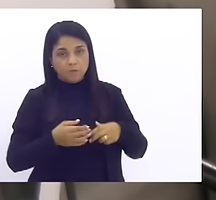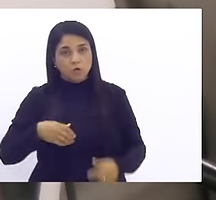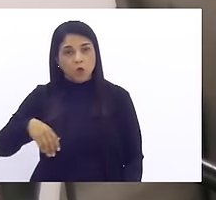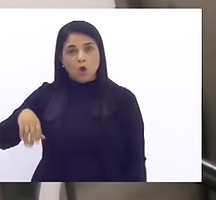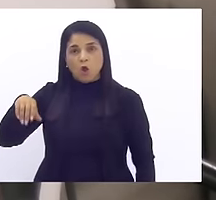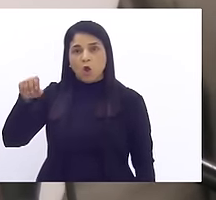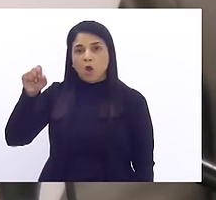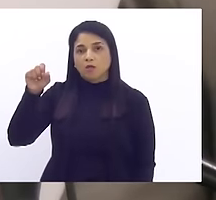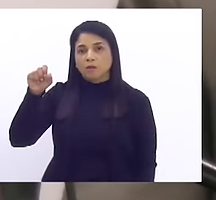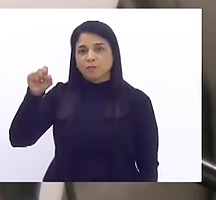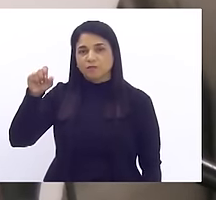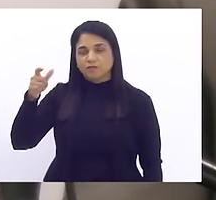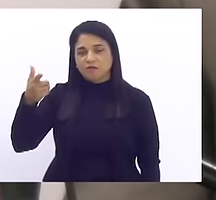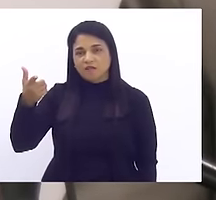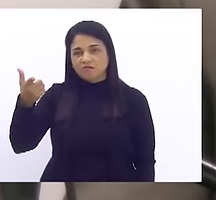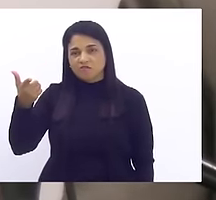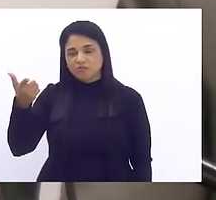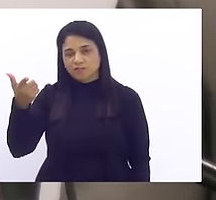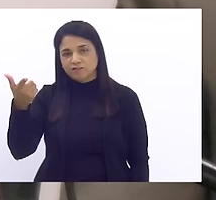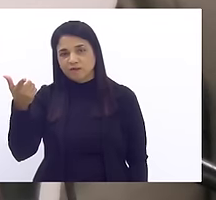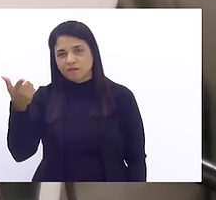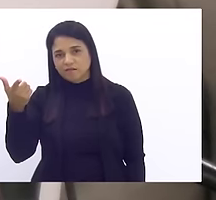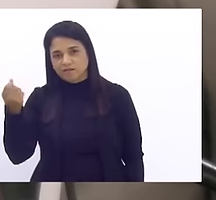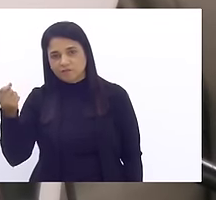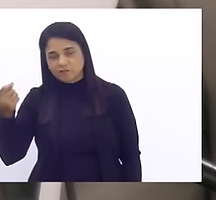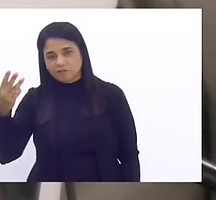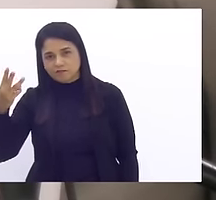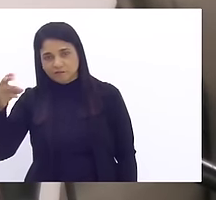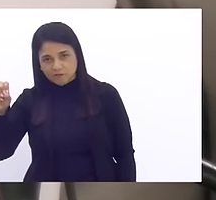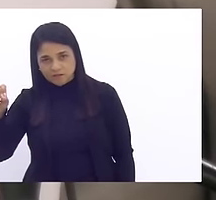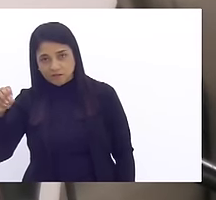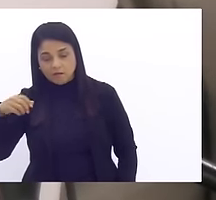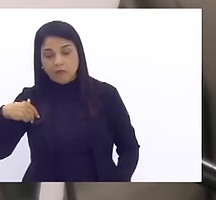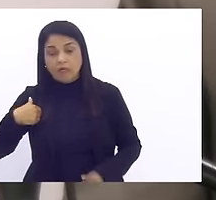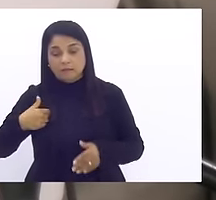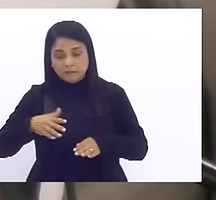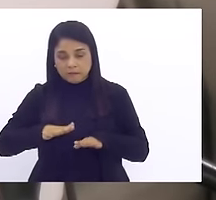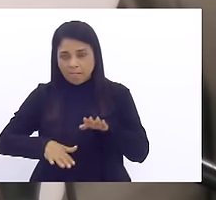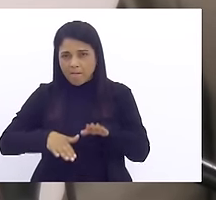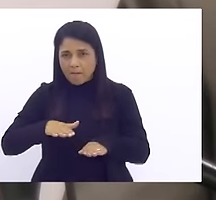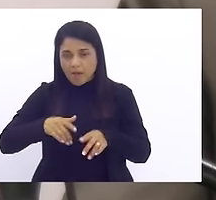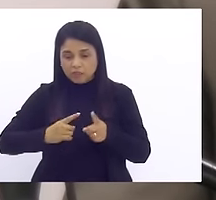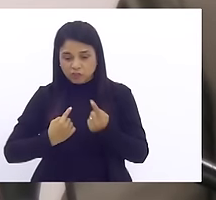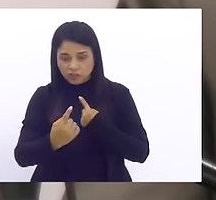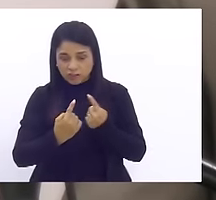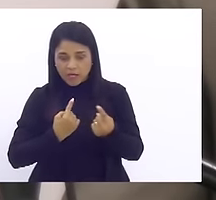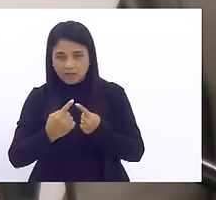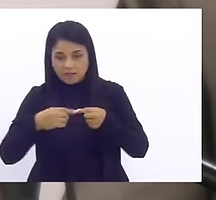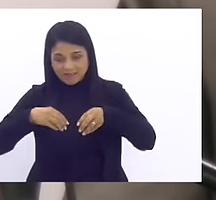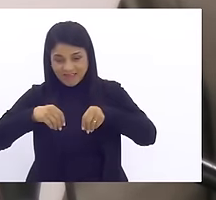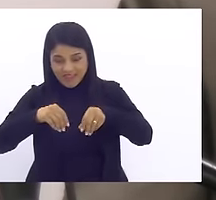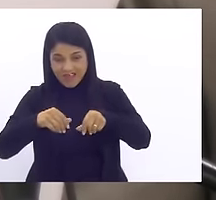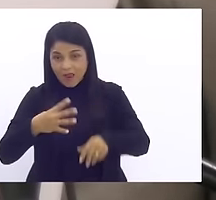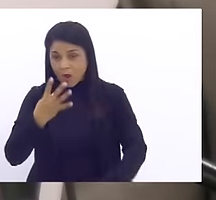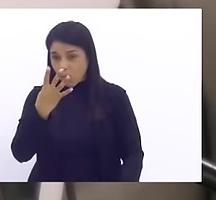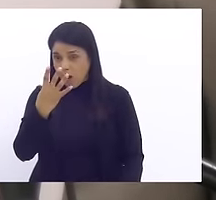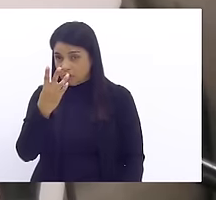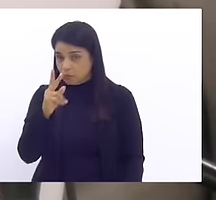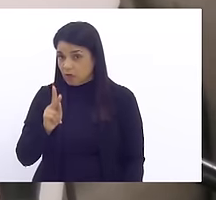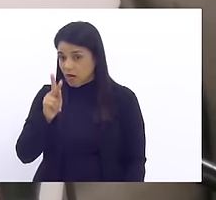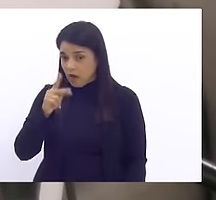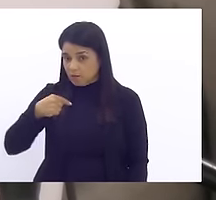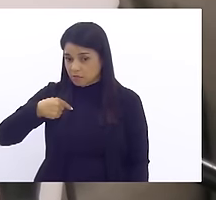a resposta tudo bem E a população tem que andar estrada de chão aproximadamente 4 km de ida